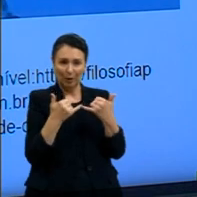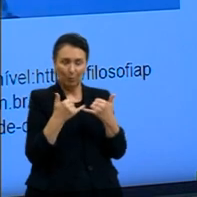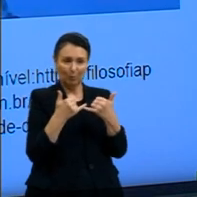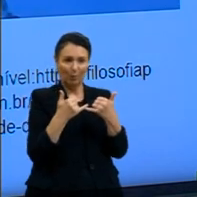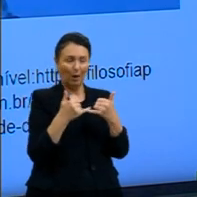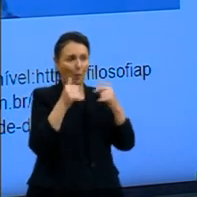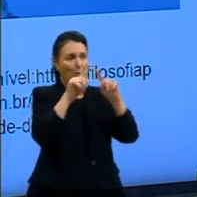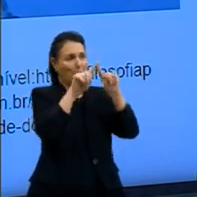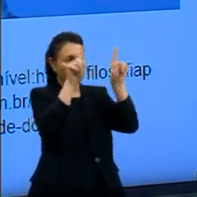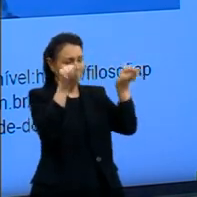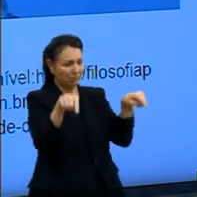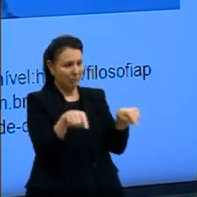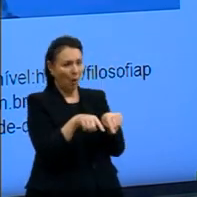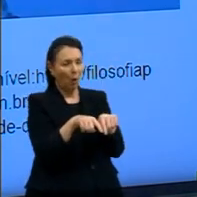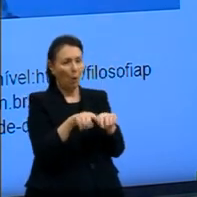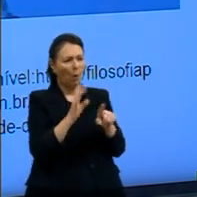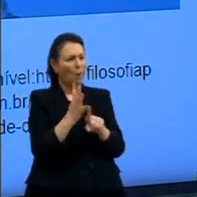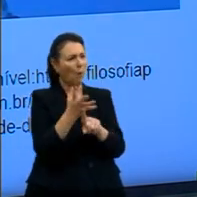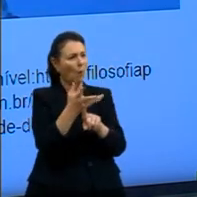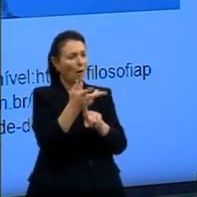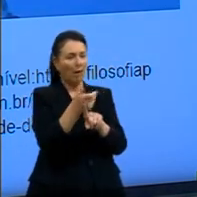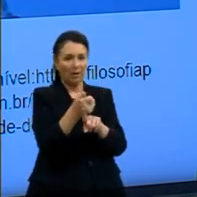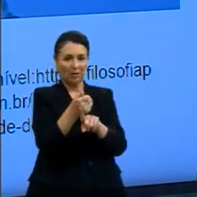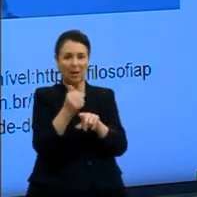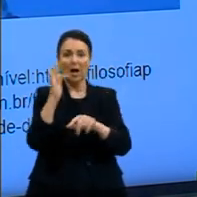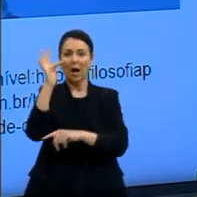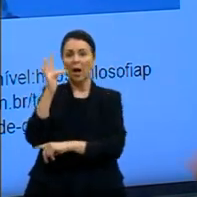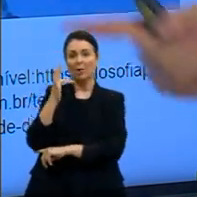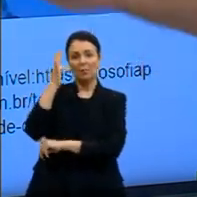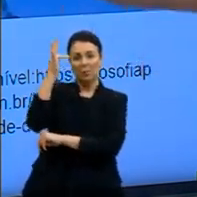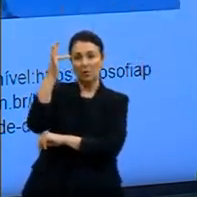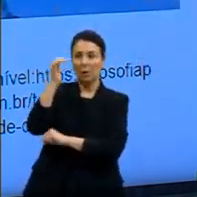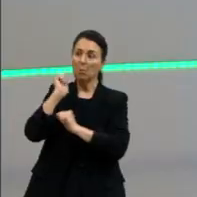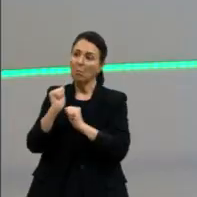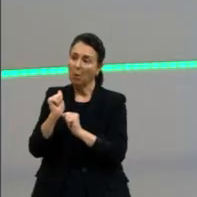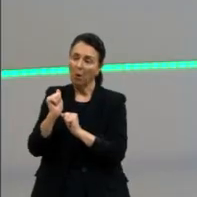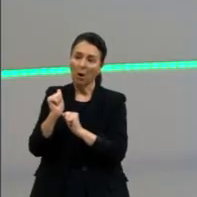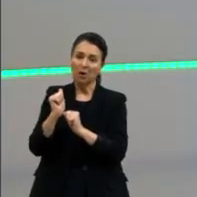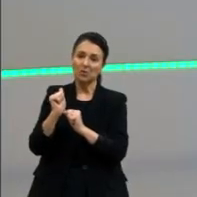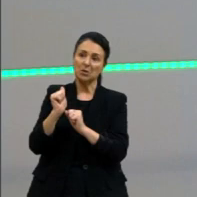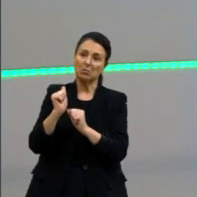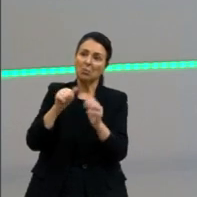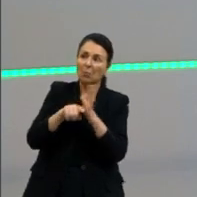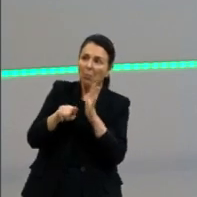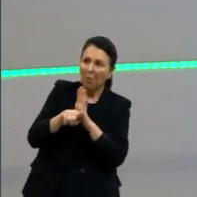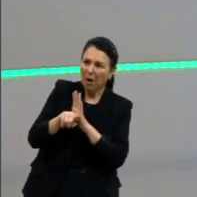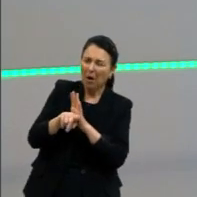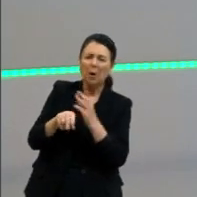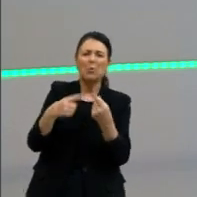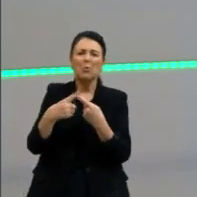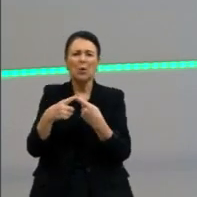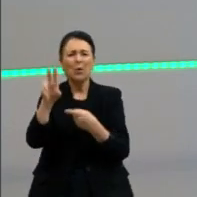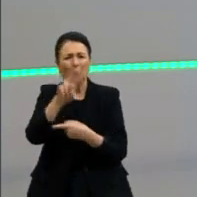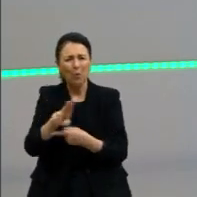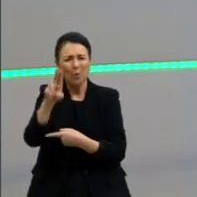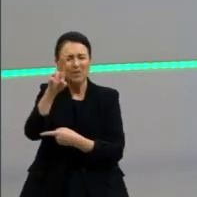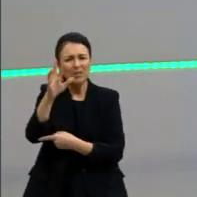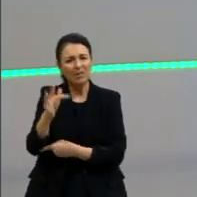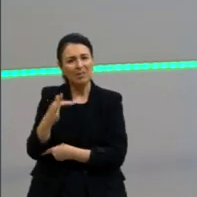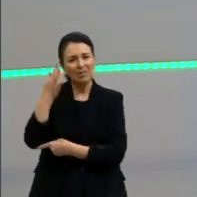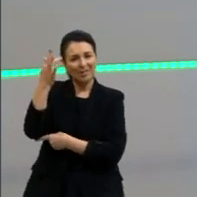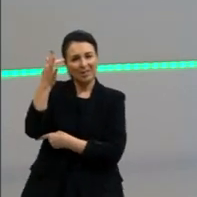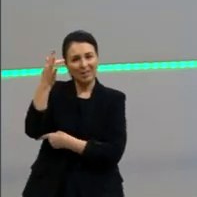irei vender a filosofia pode ser questionada se ela é útil mas nesse contexto aqui do ser humano a